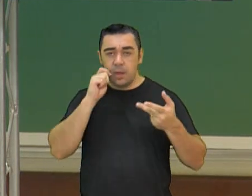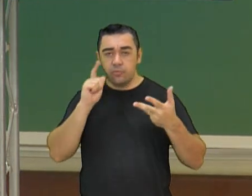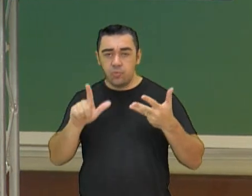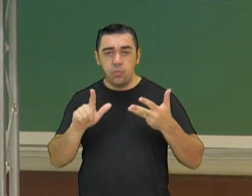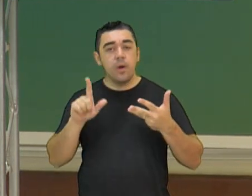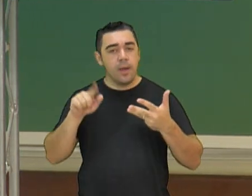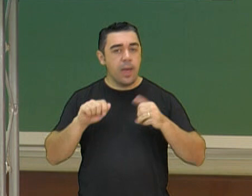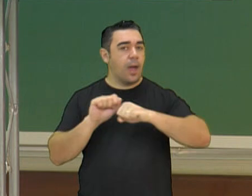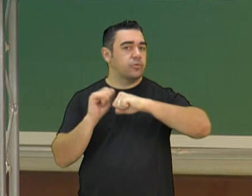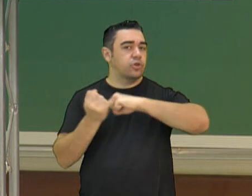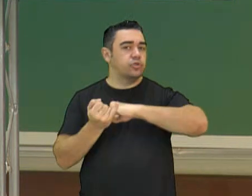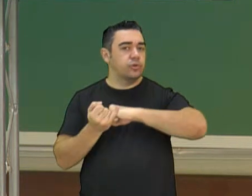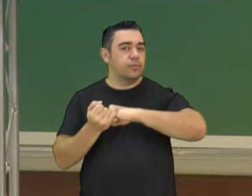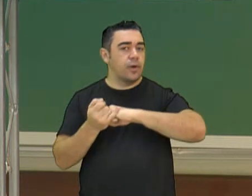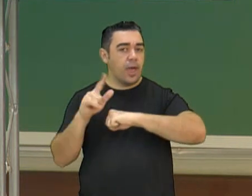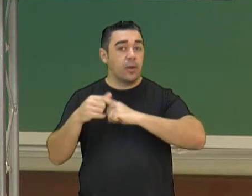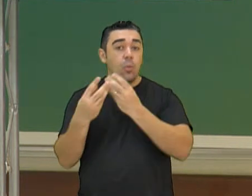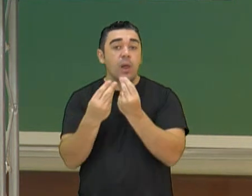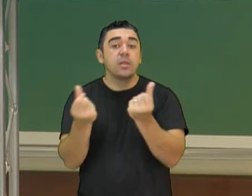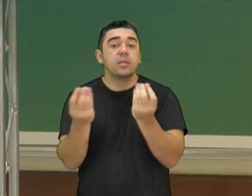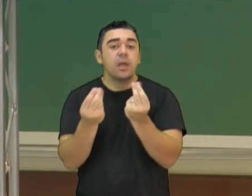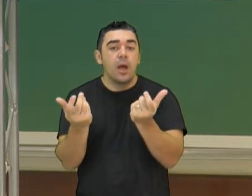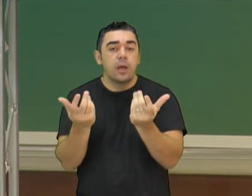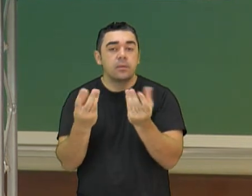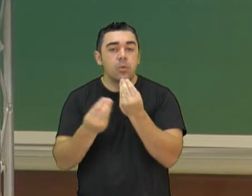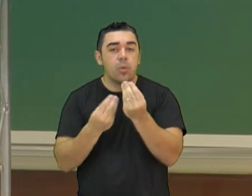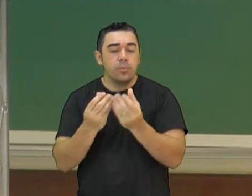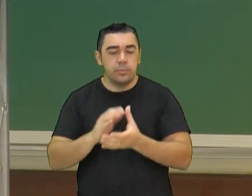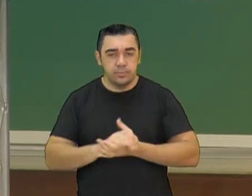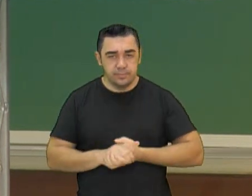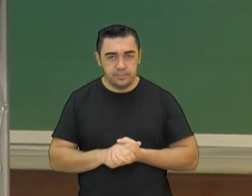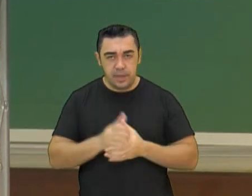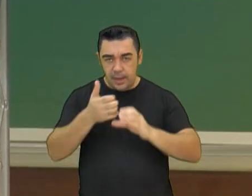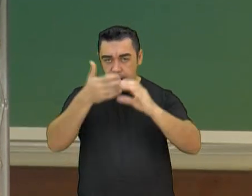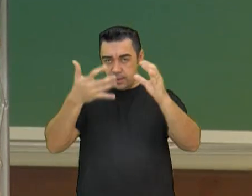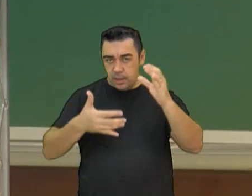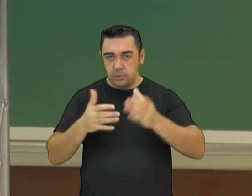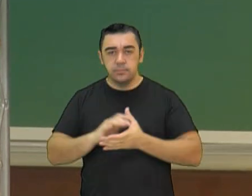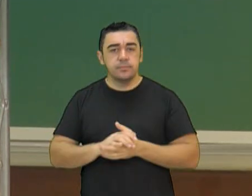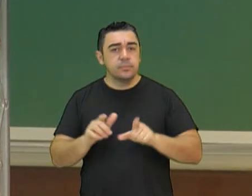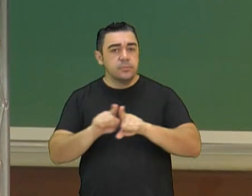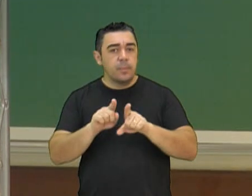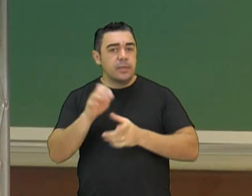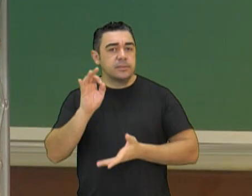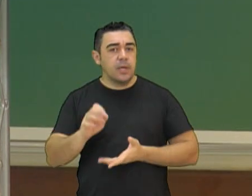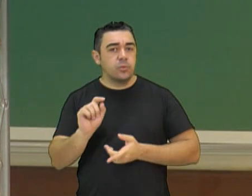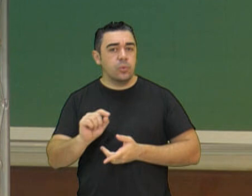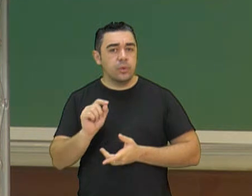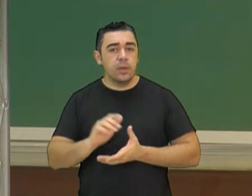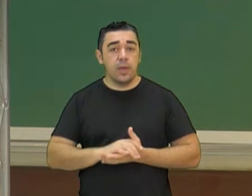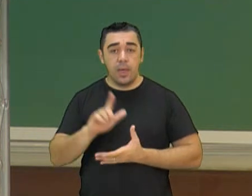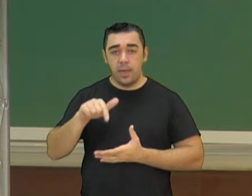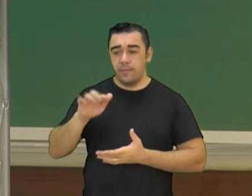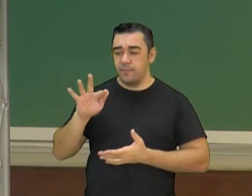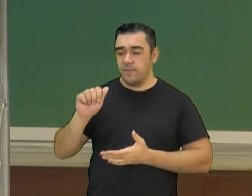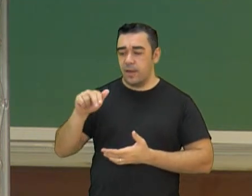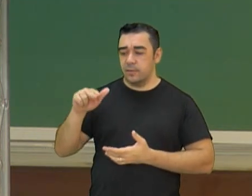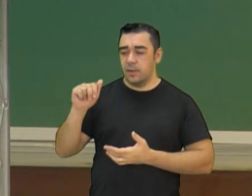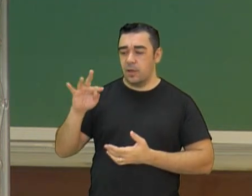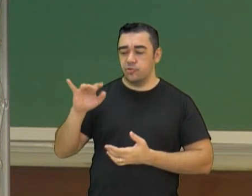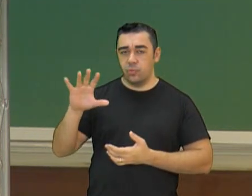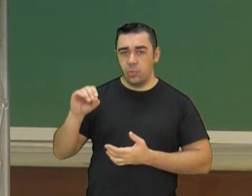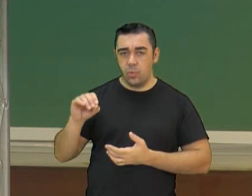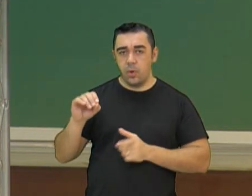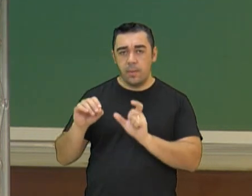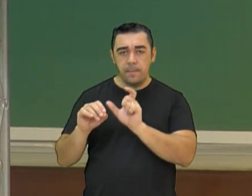são adjetivos, né? Qualificam um substantivo. E aqui acertou também quem considerou fanático como adjetivo para